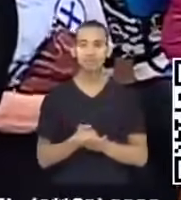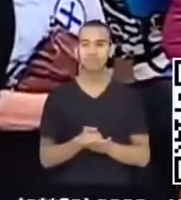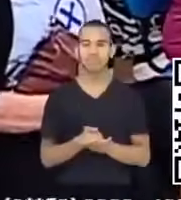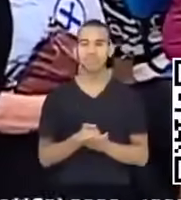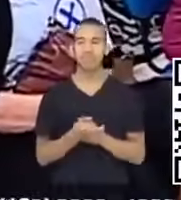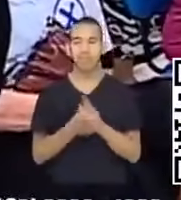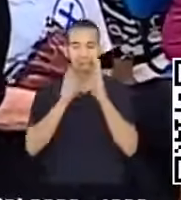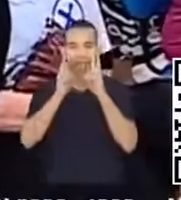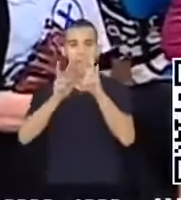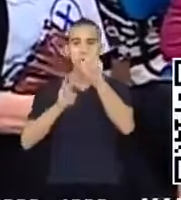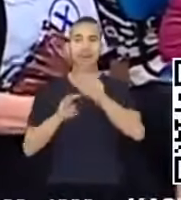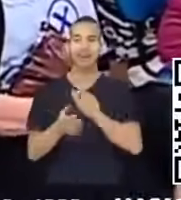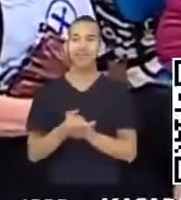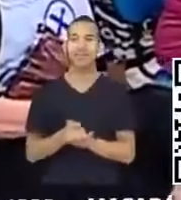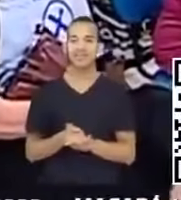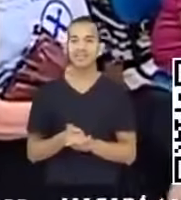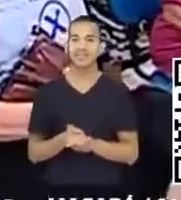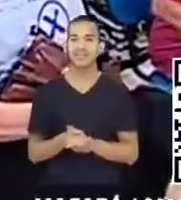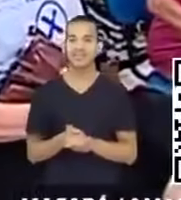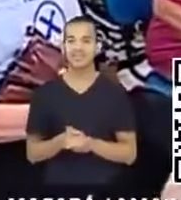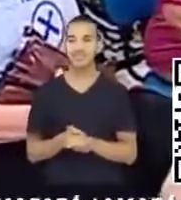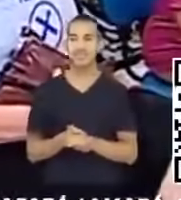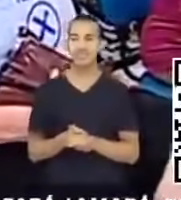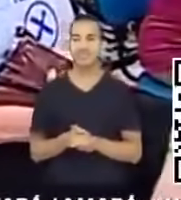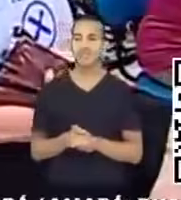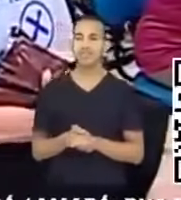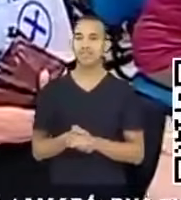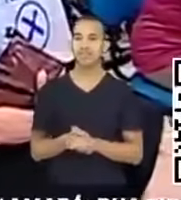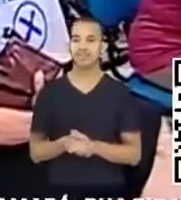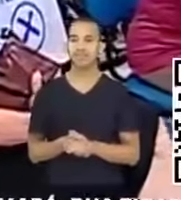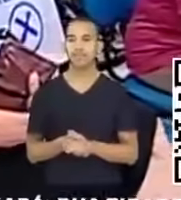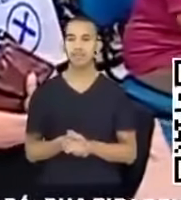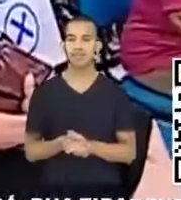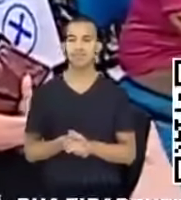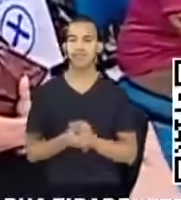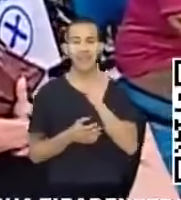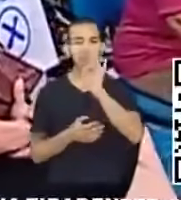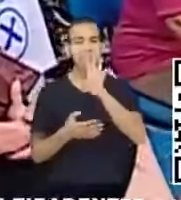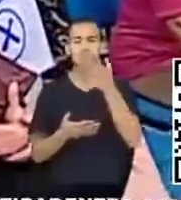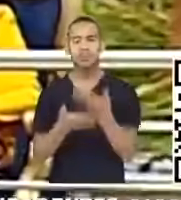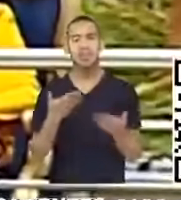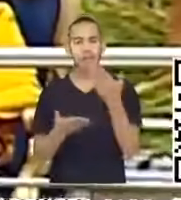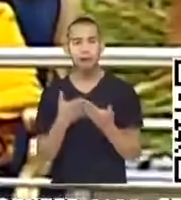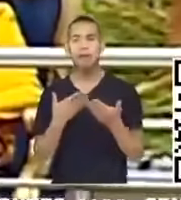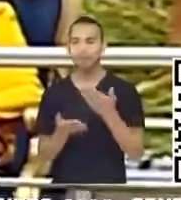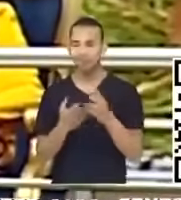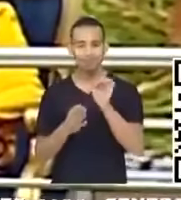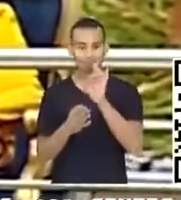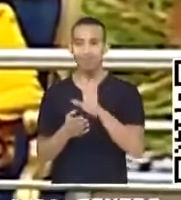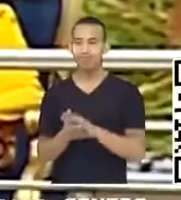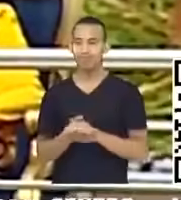agradeci cabra controle de Bali E aí é só derrota você sabia